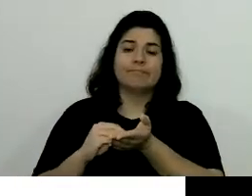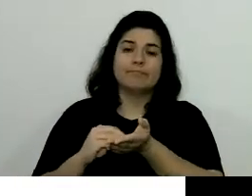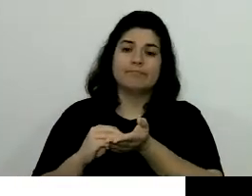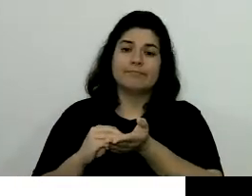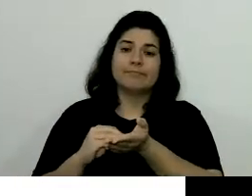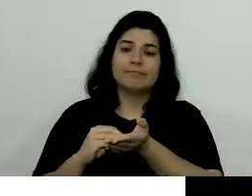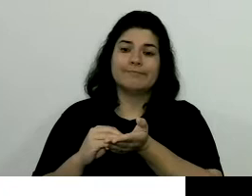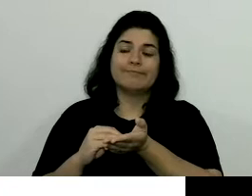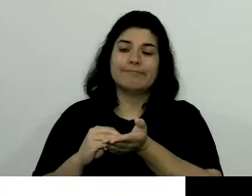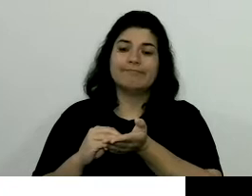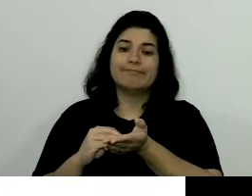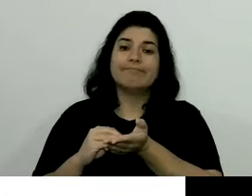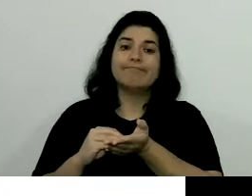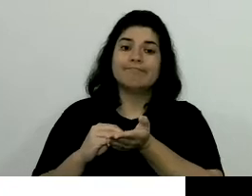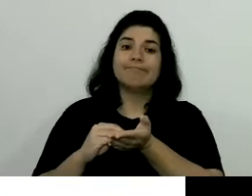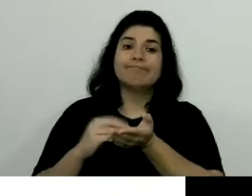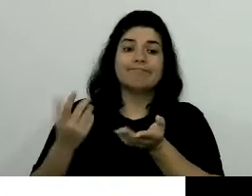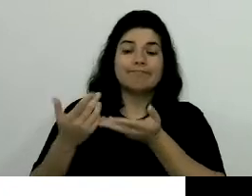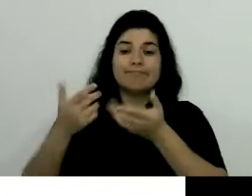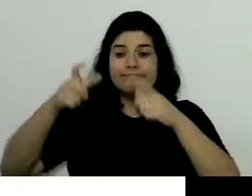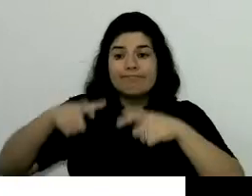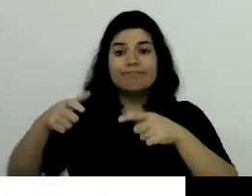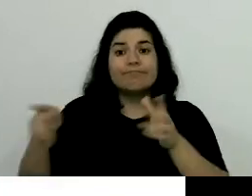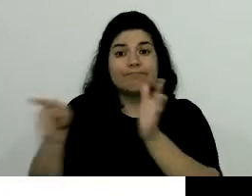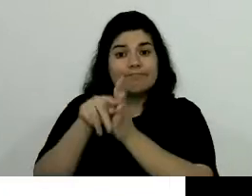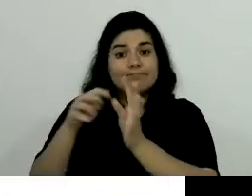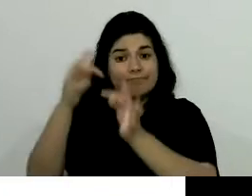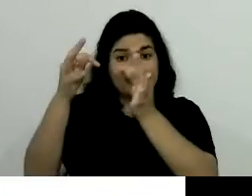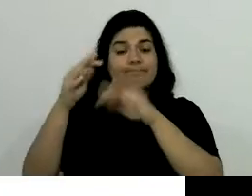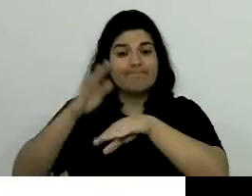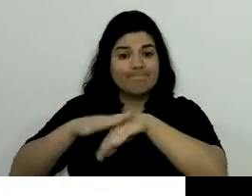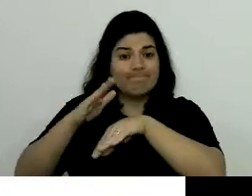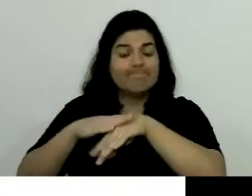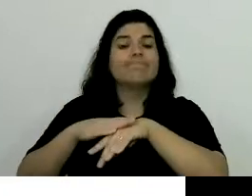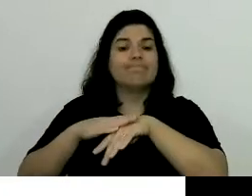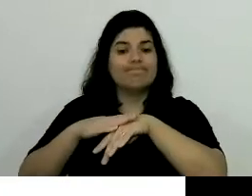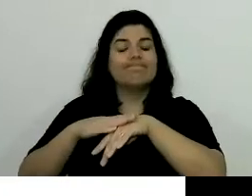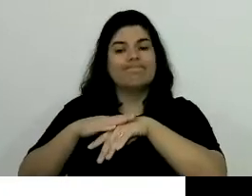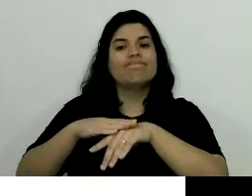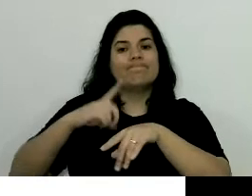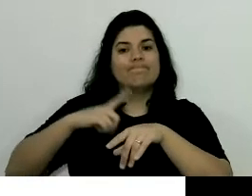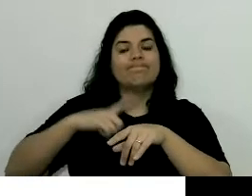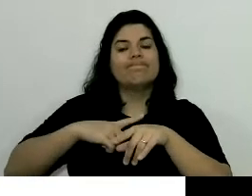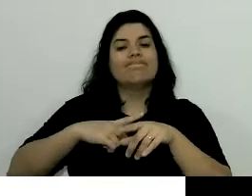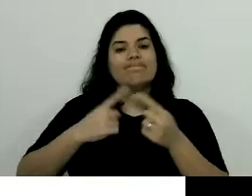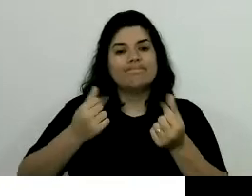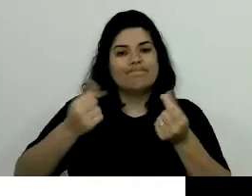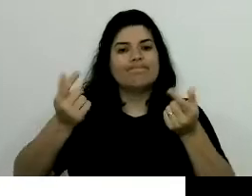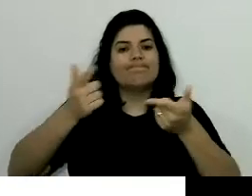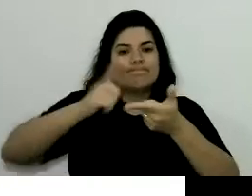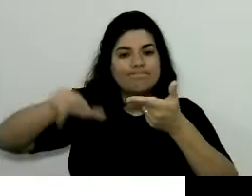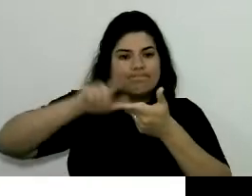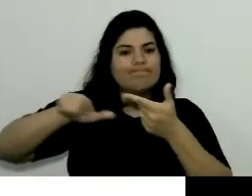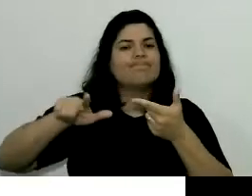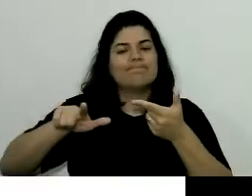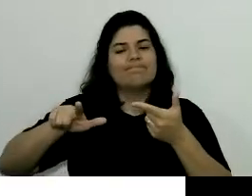de reservas técnicas adequadas, né? Eu sei que isso também é um problema de muitas instituições, né? Não de todas,